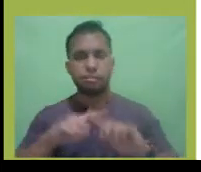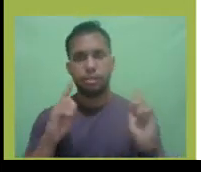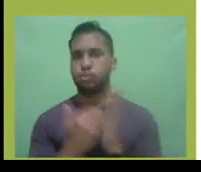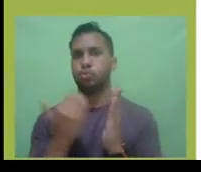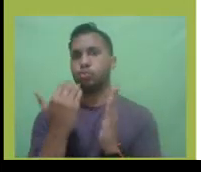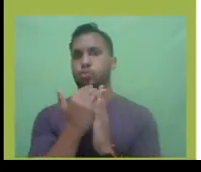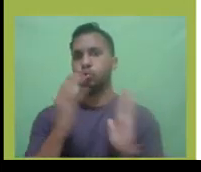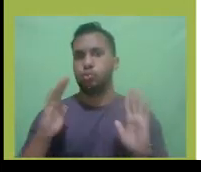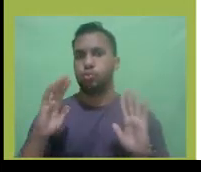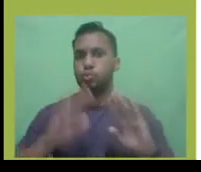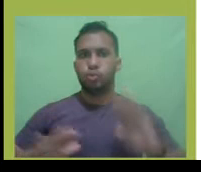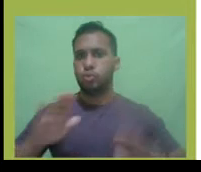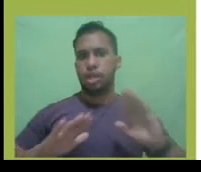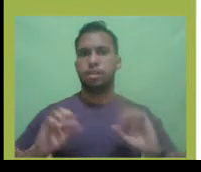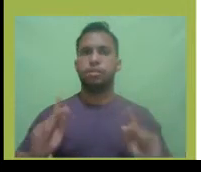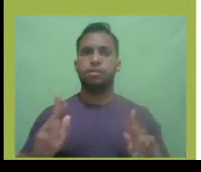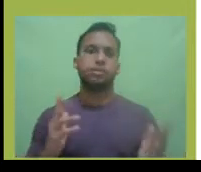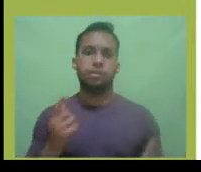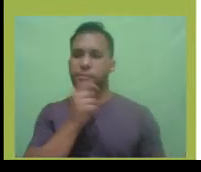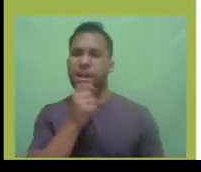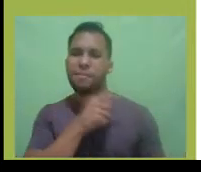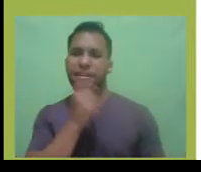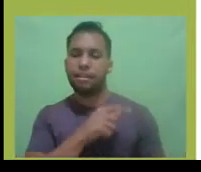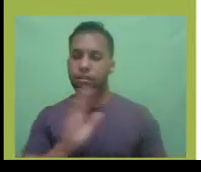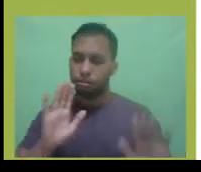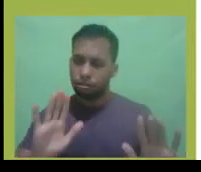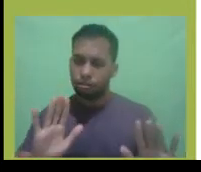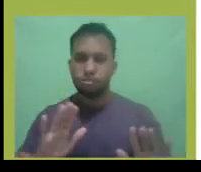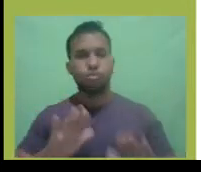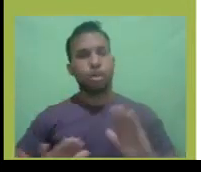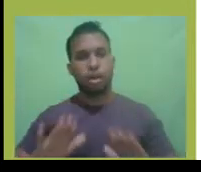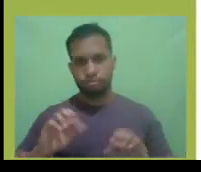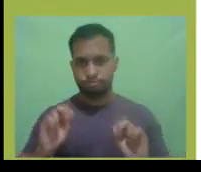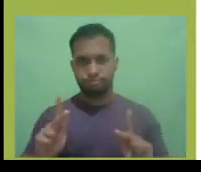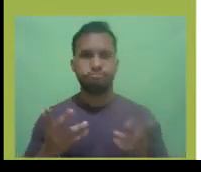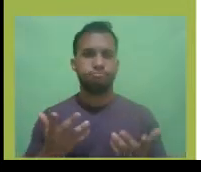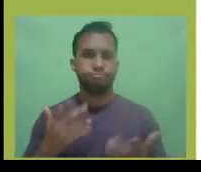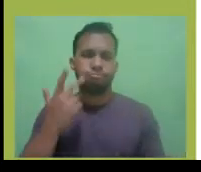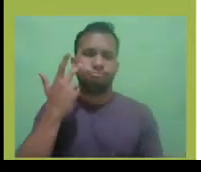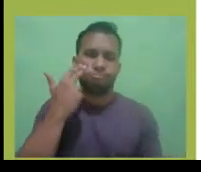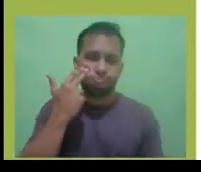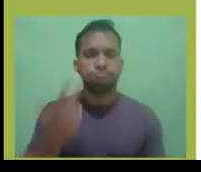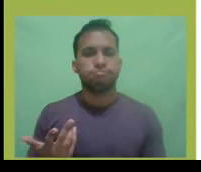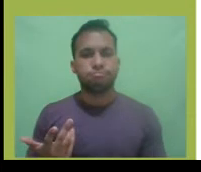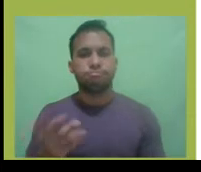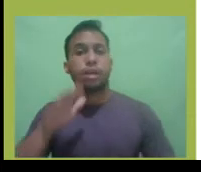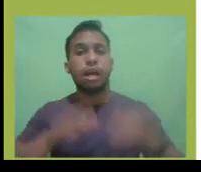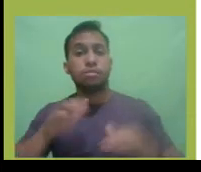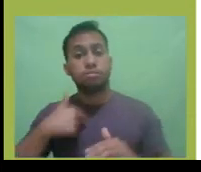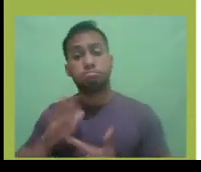mas cuidado com isso. Não exagere nas piadas, cuidado com o nível das piadas. Na maioria das vezes, nós